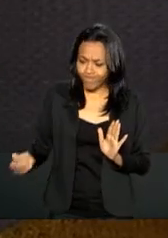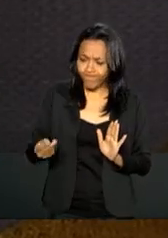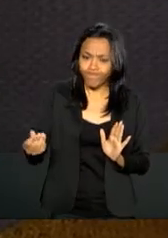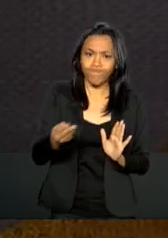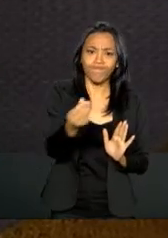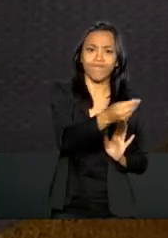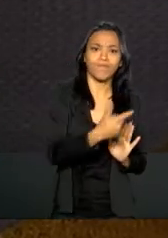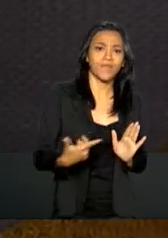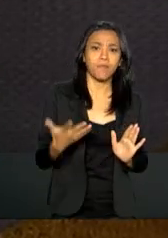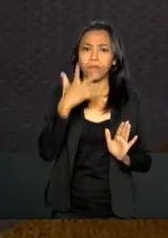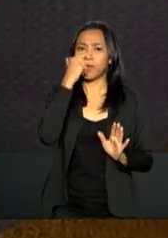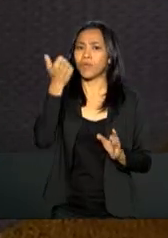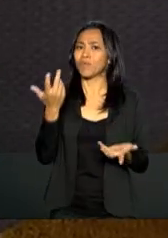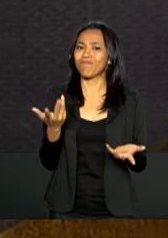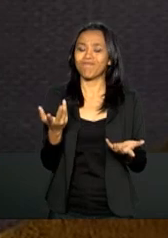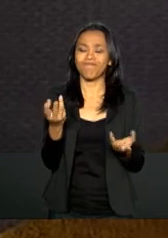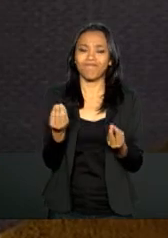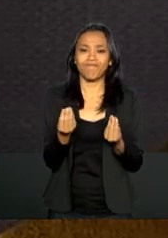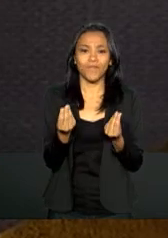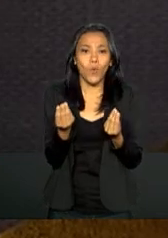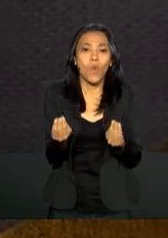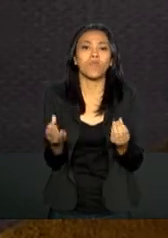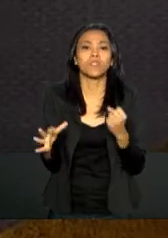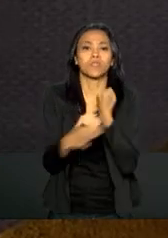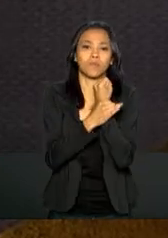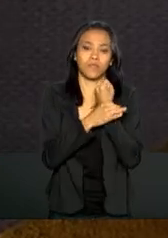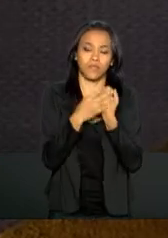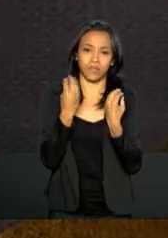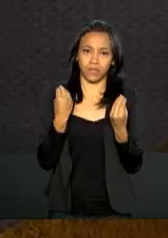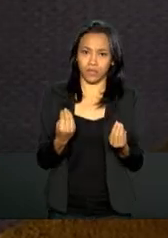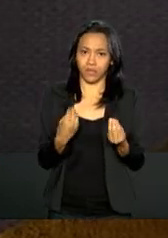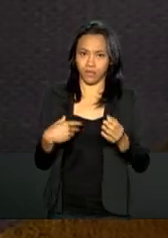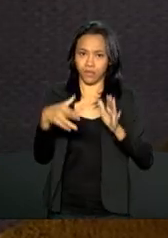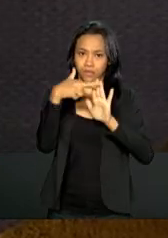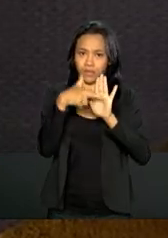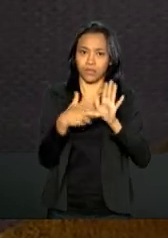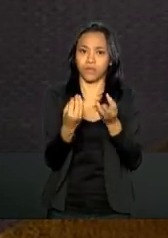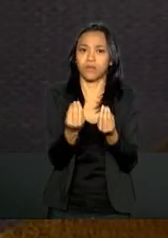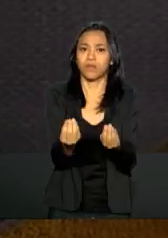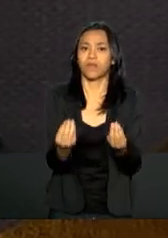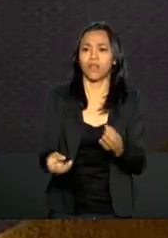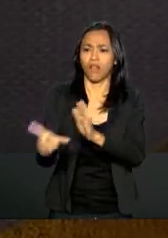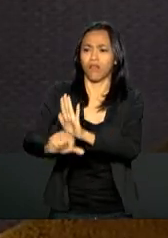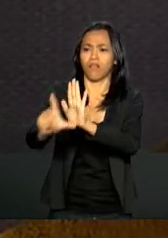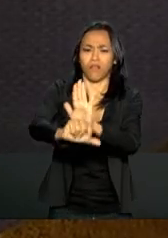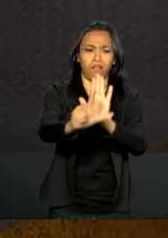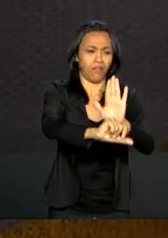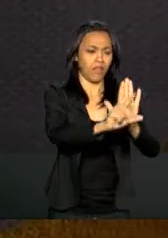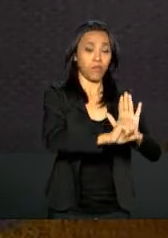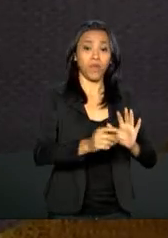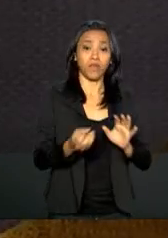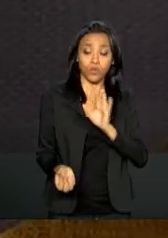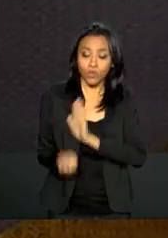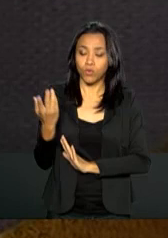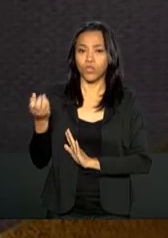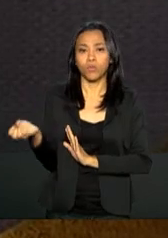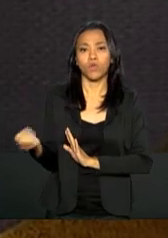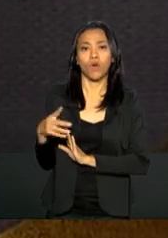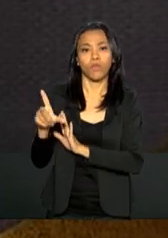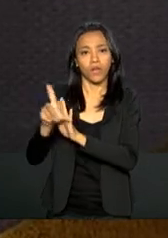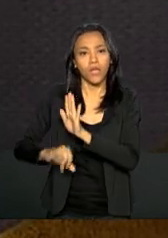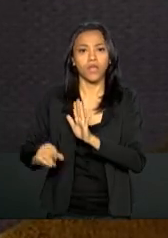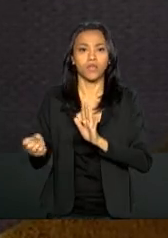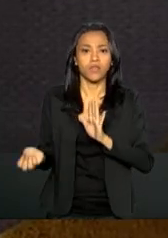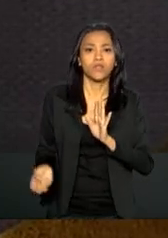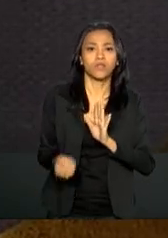a segurança jurídica não é vetada porque quando você produz uma nova lei quando você produz novo